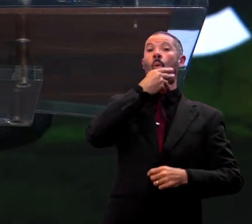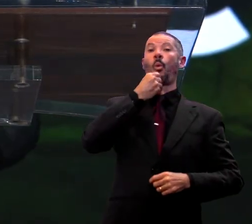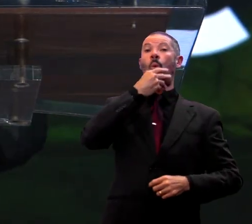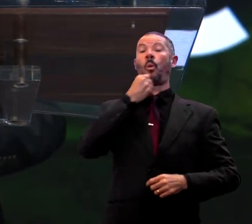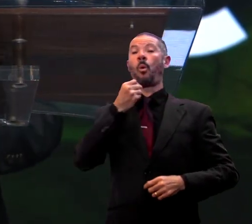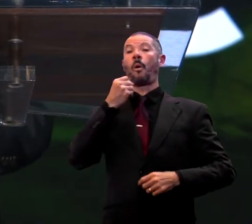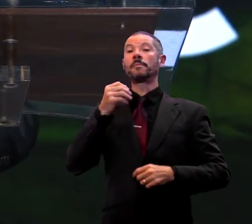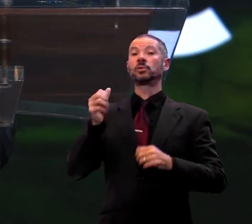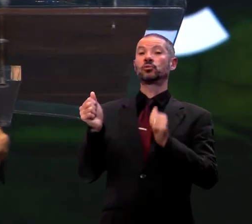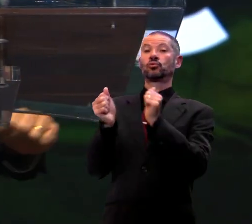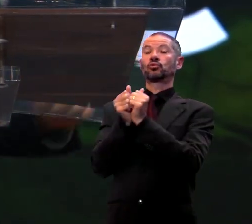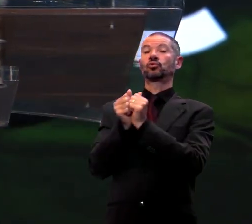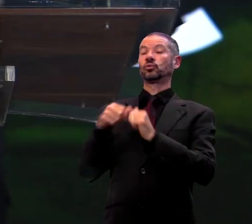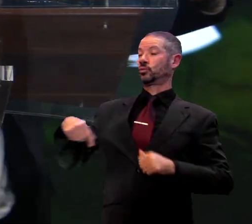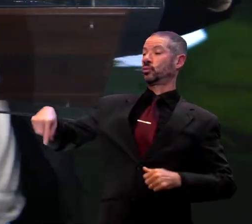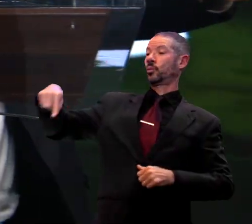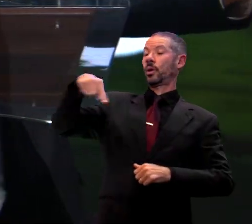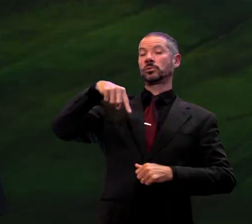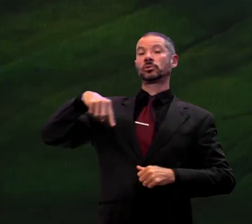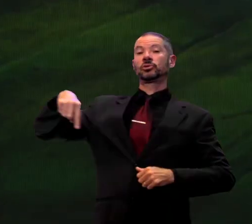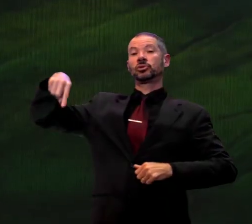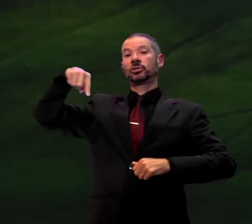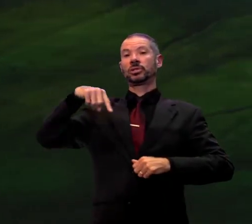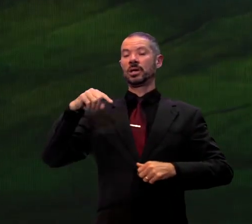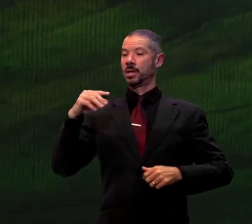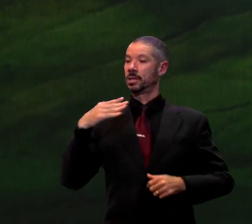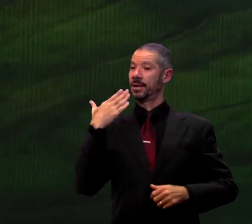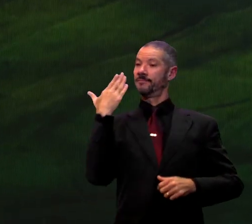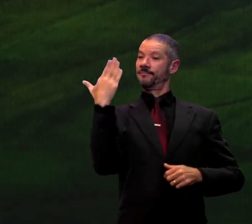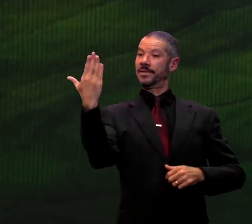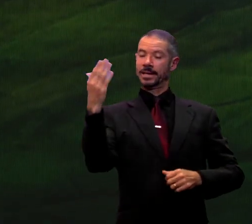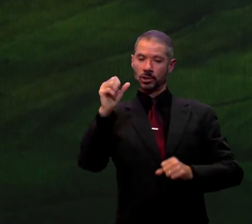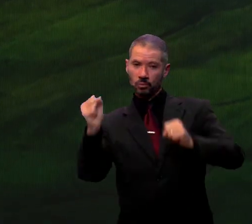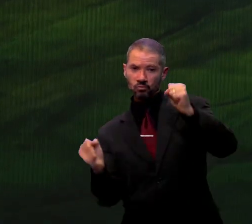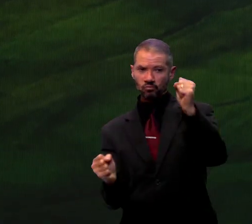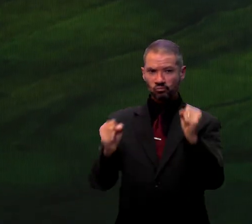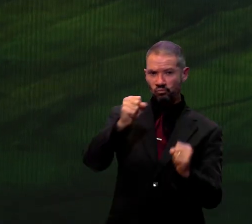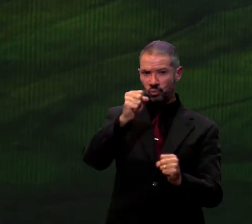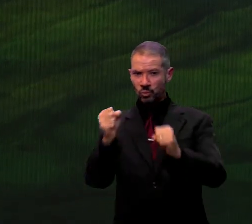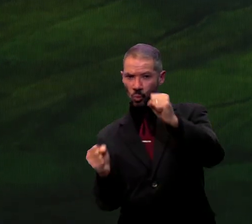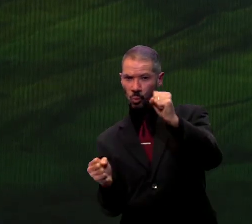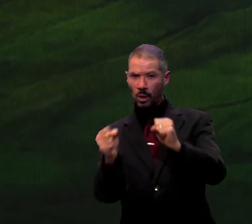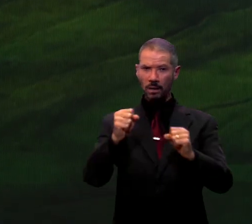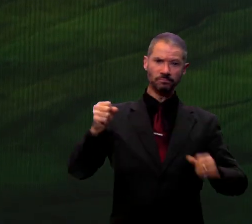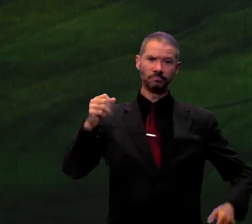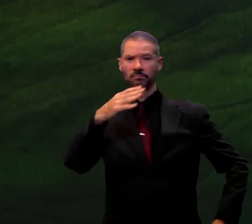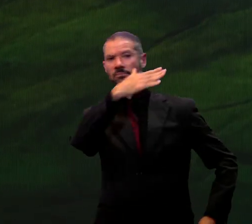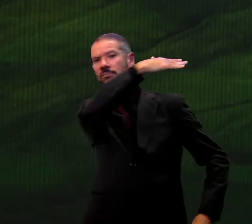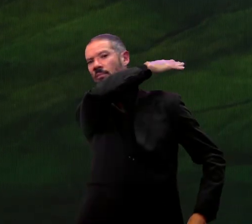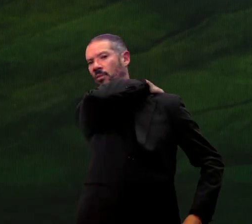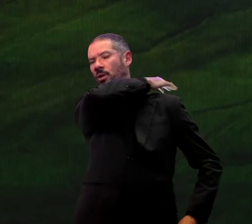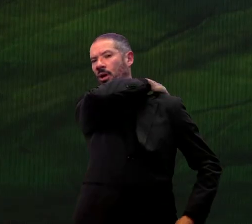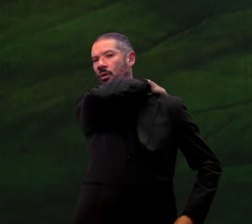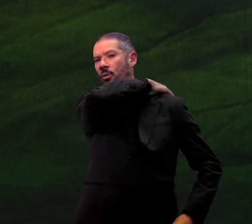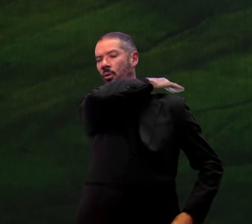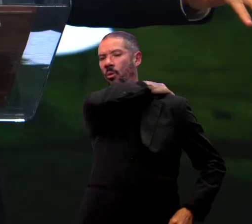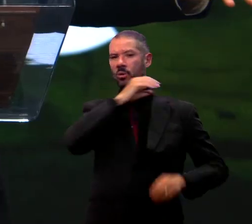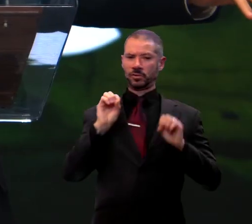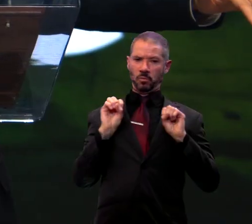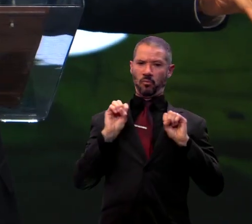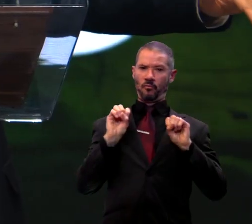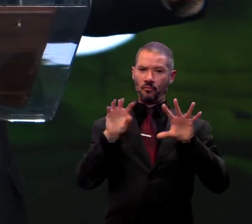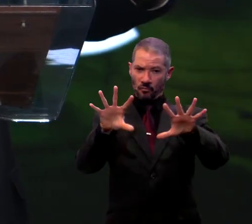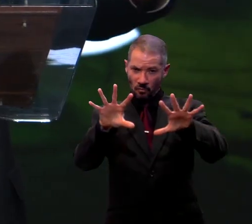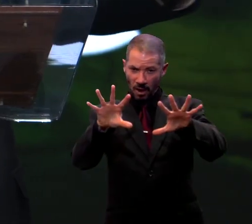no lugar junto com a gente, colocou a gente na frente do carro, né, de costas para o farol do carro,